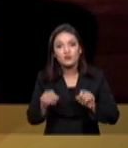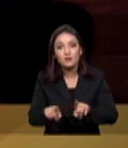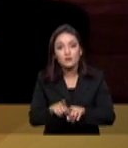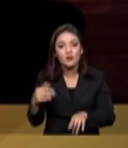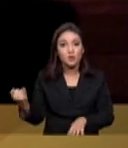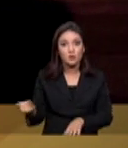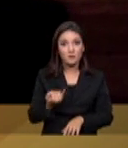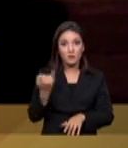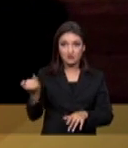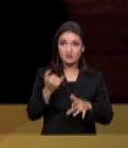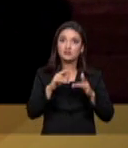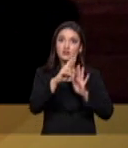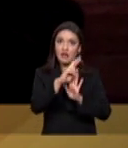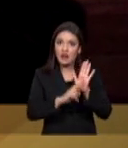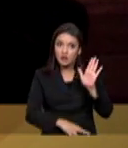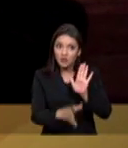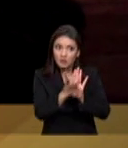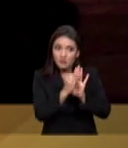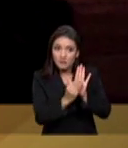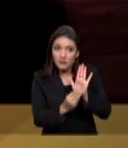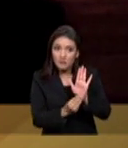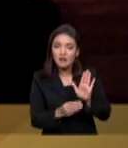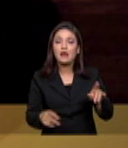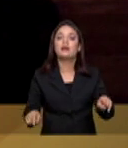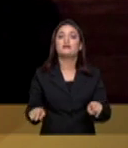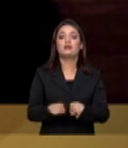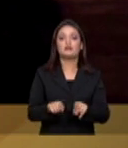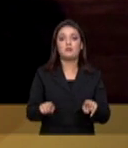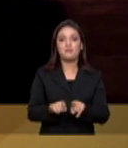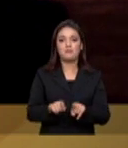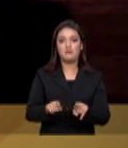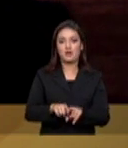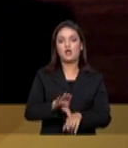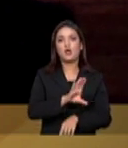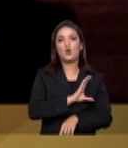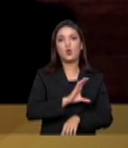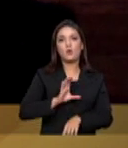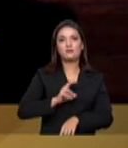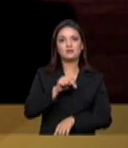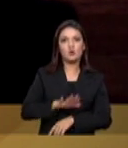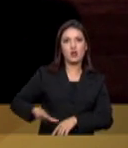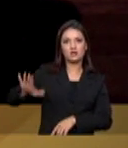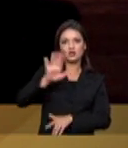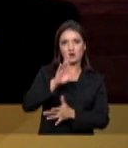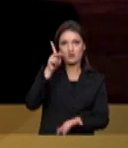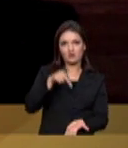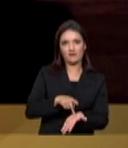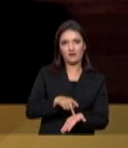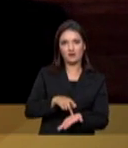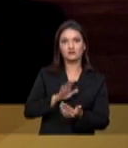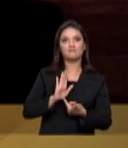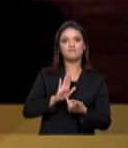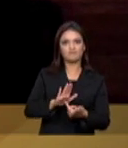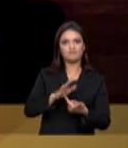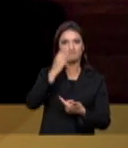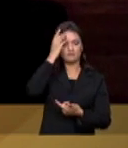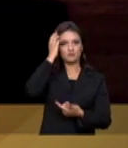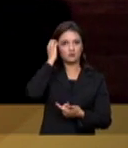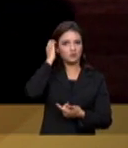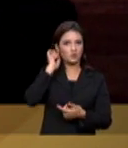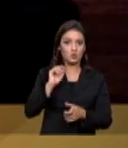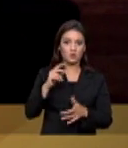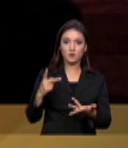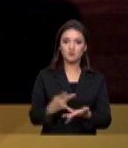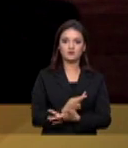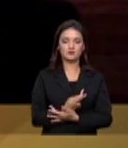importante relatório da é importante comissão nacional da verdade não é necessário